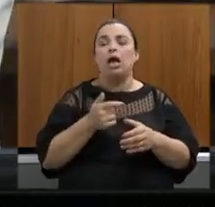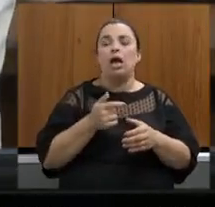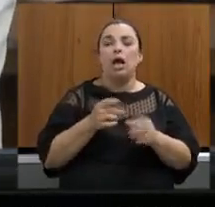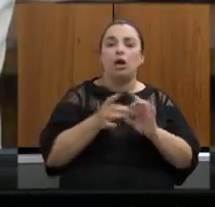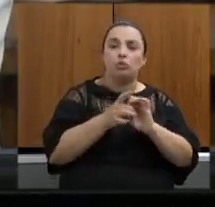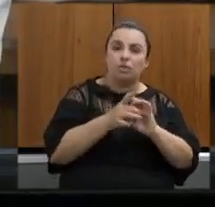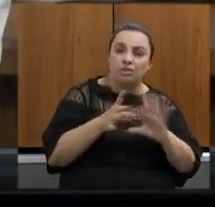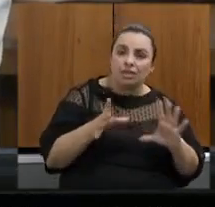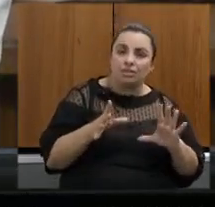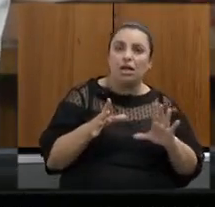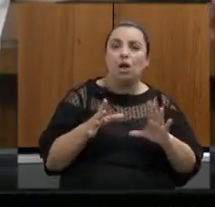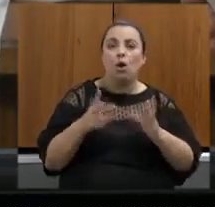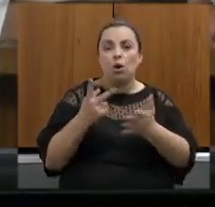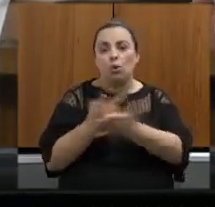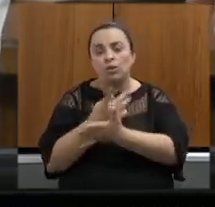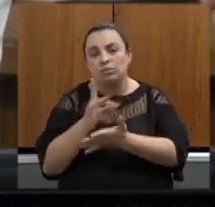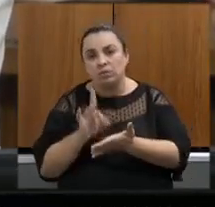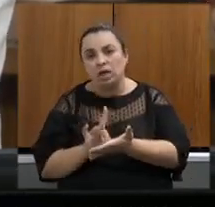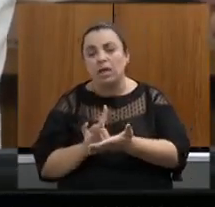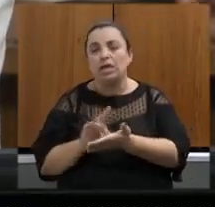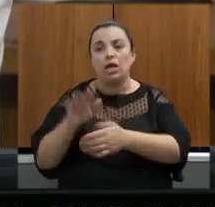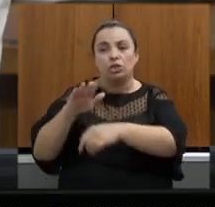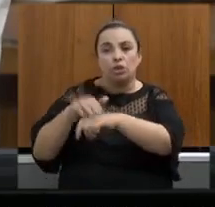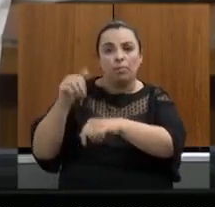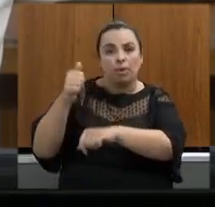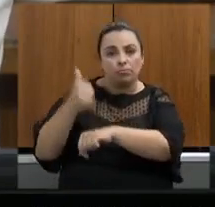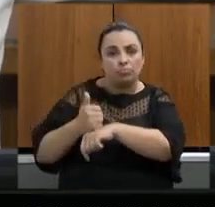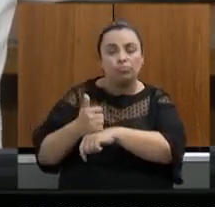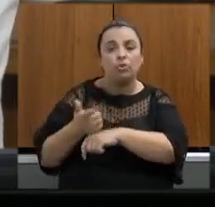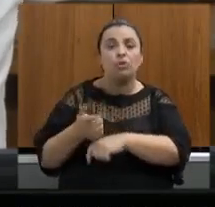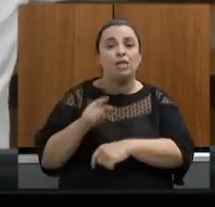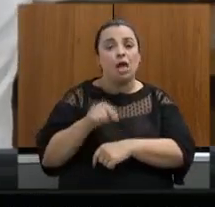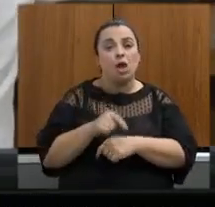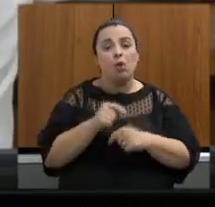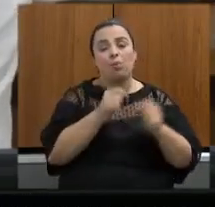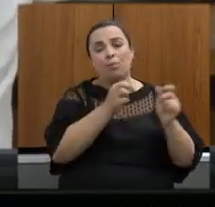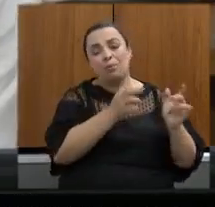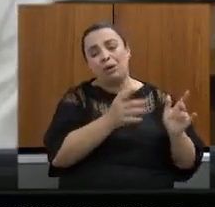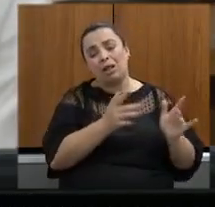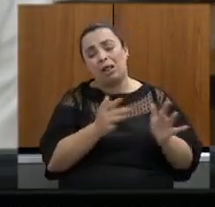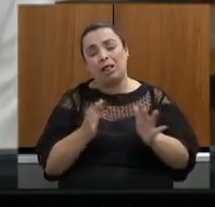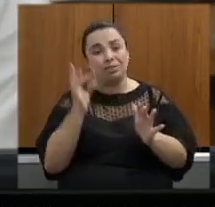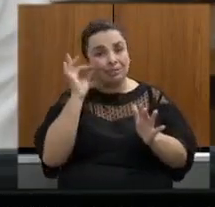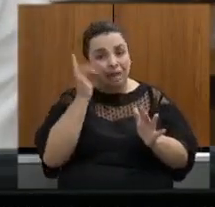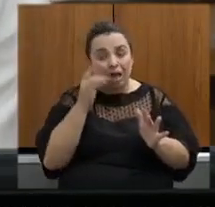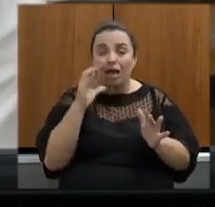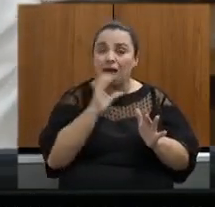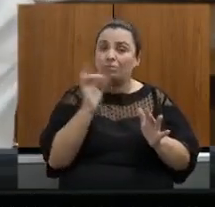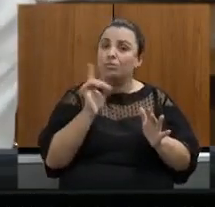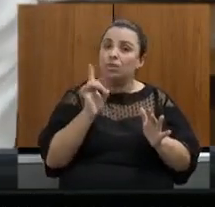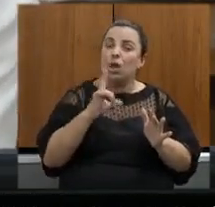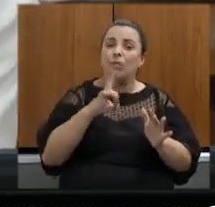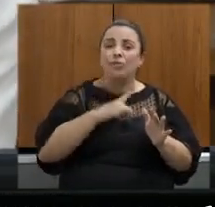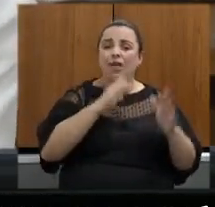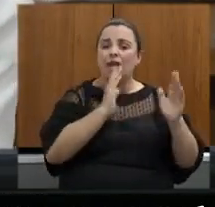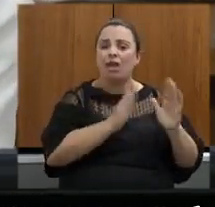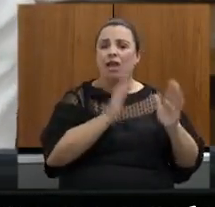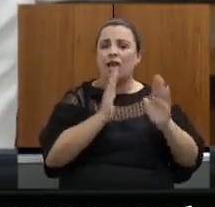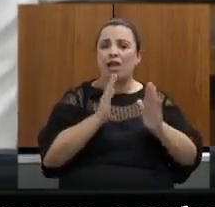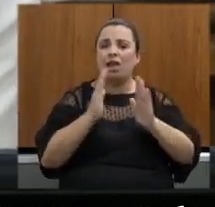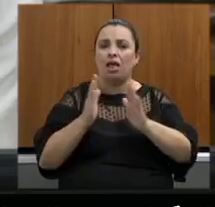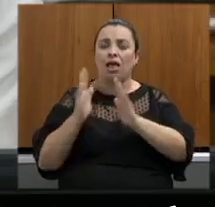realização realização EA nomeação não é um processo imediata um processo que tenha e os seus procedimentos